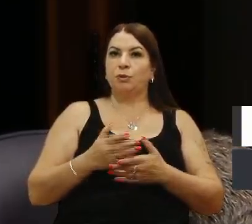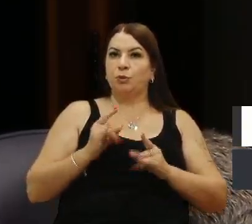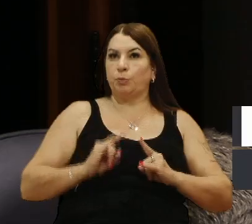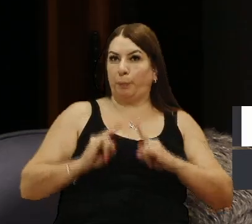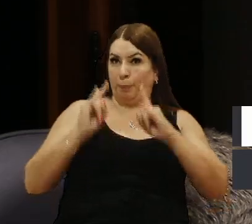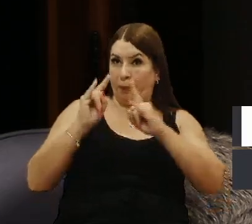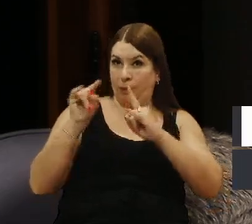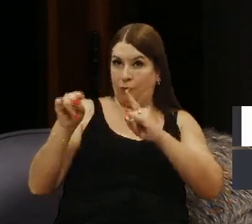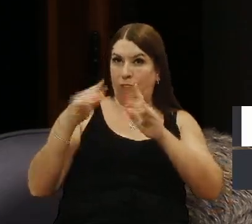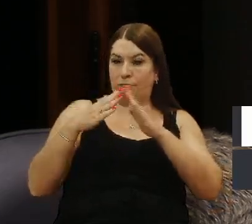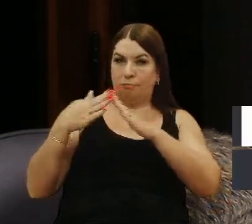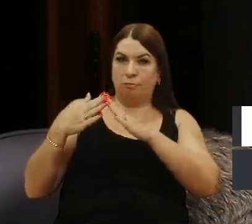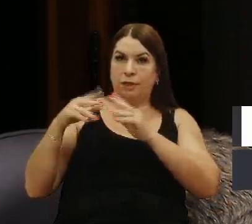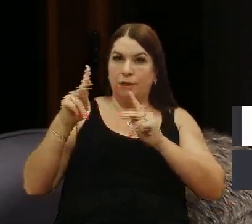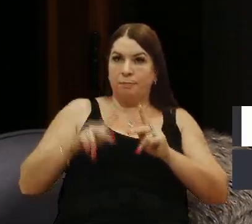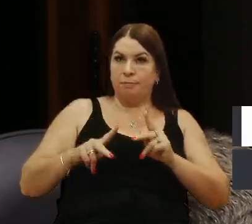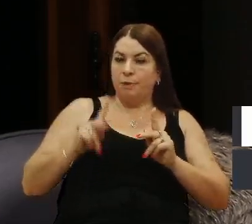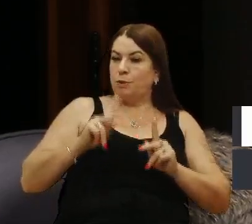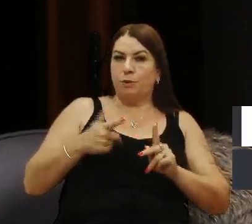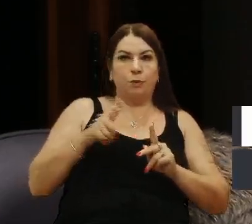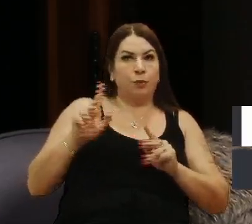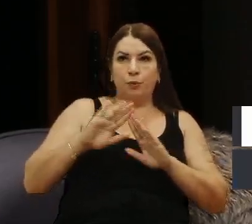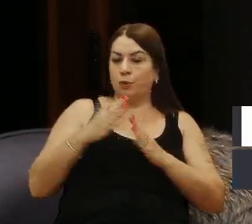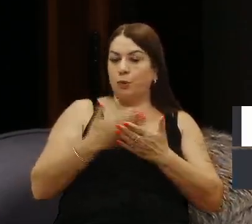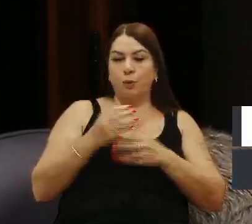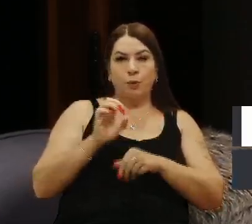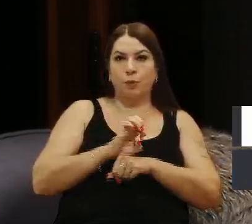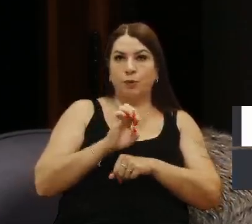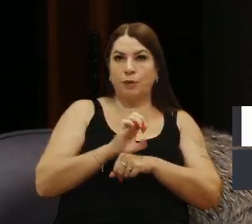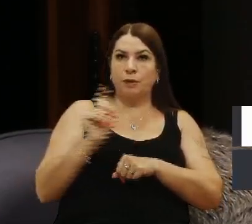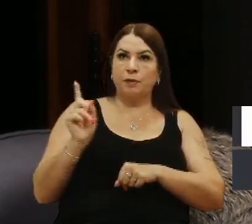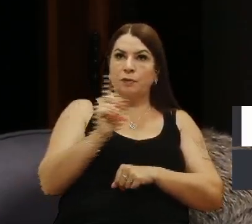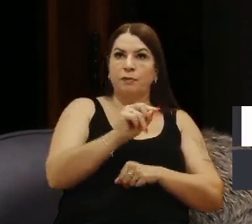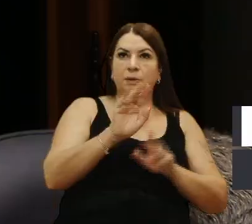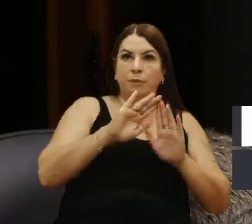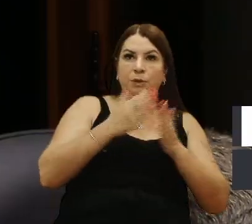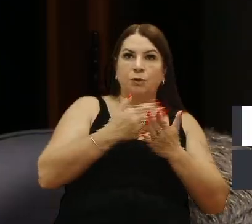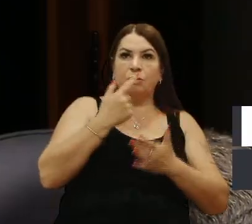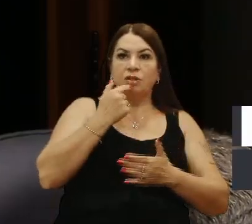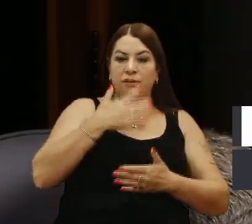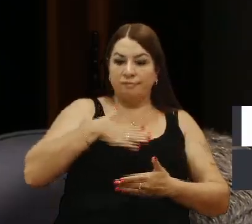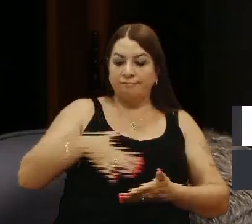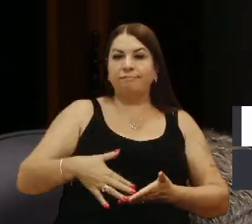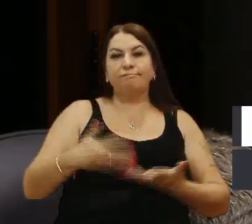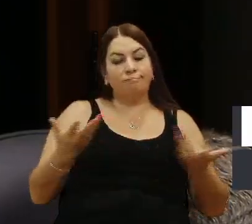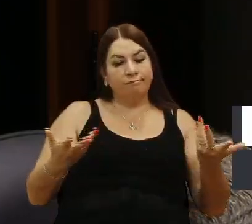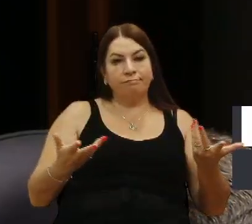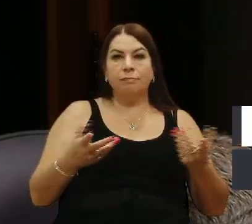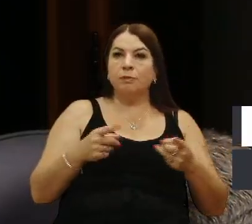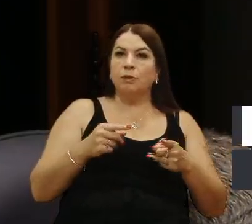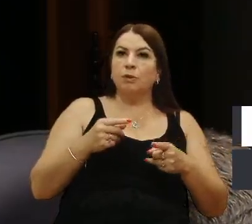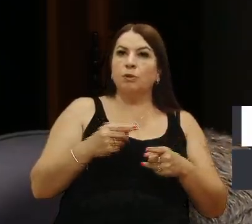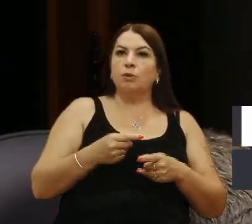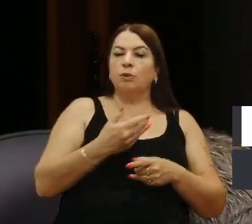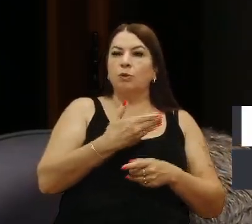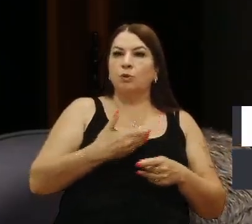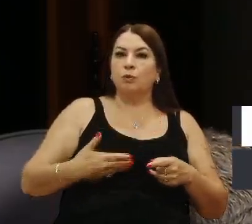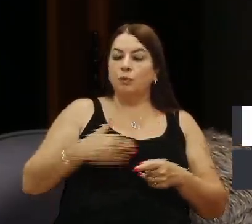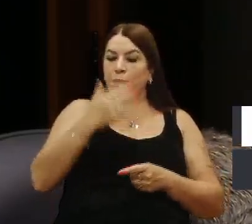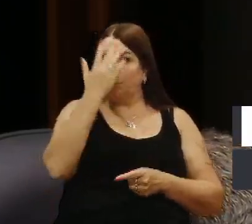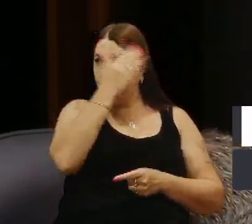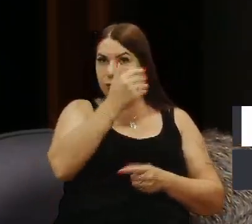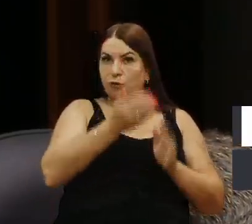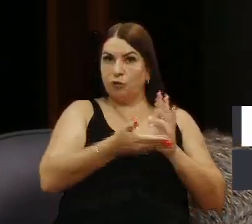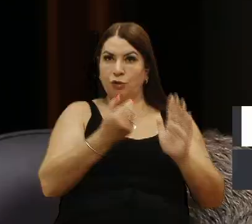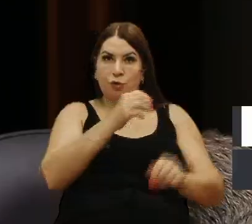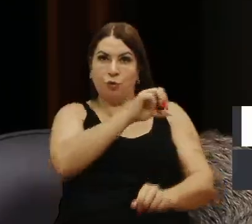lá. A gurizada não tem escola estadual, tem que vir para o Cristóvão. Então, em que pese o governo municipal está tirando os